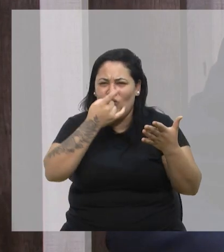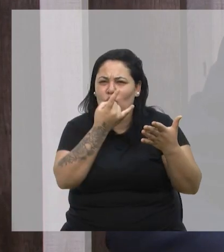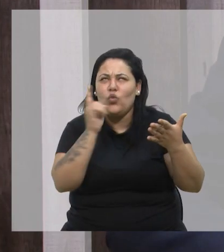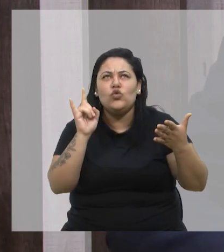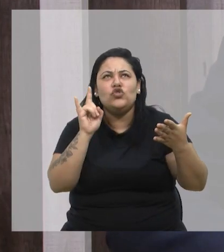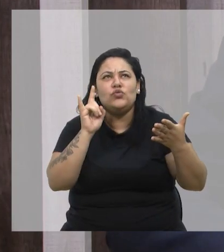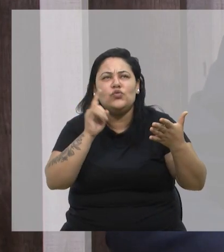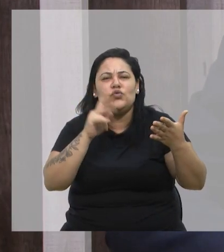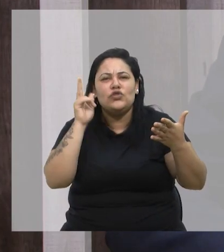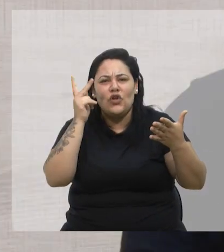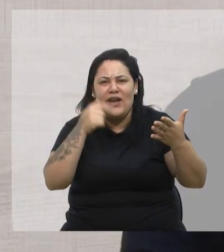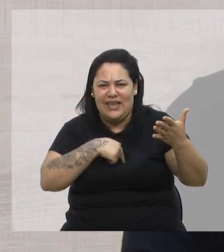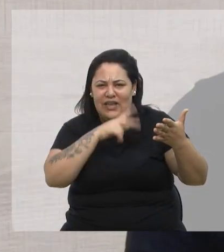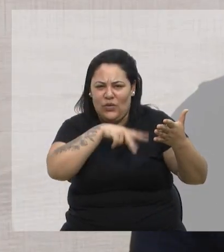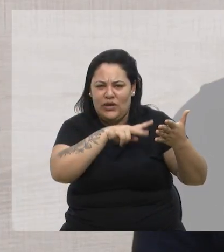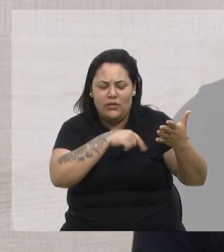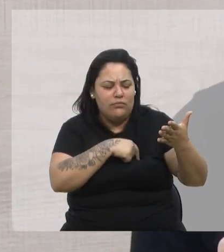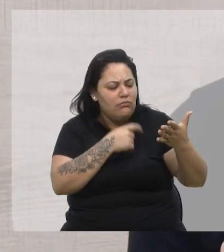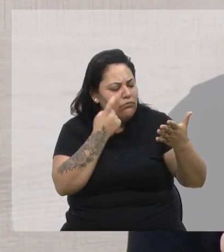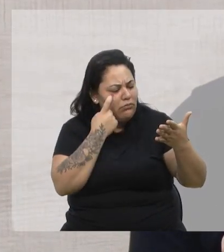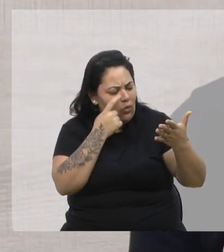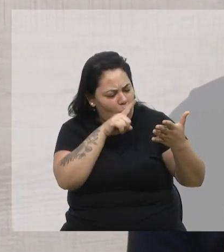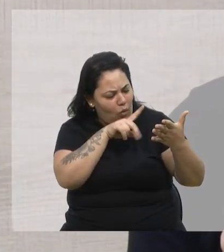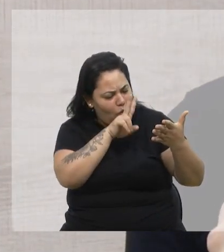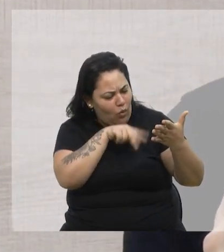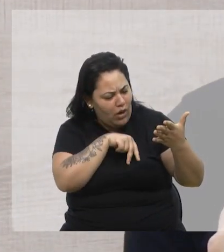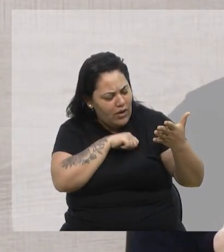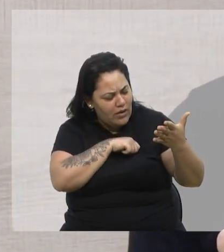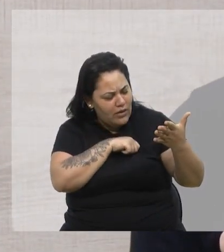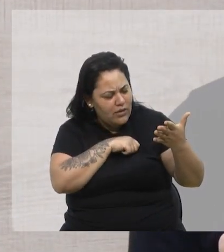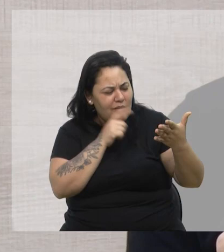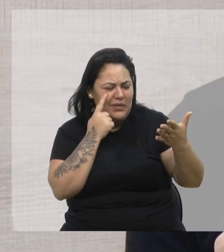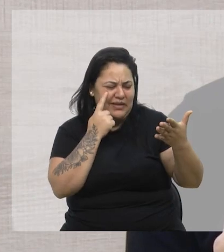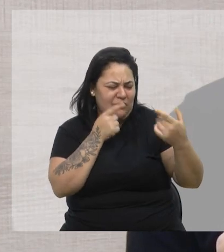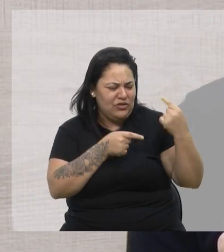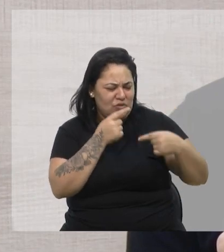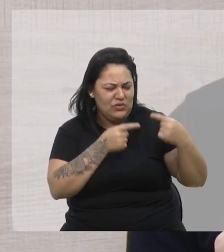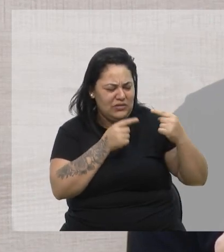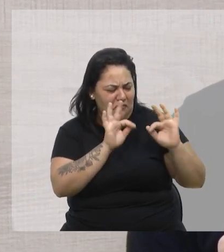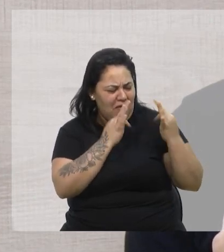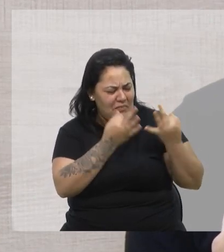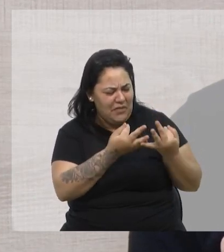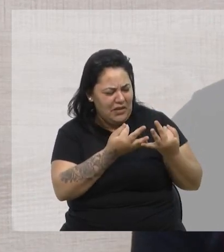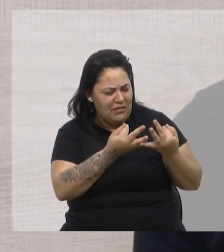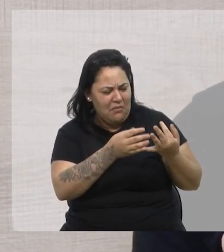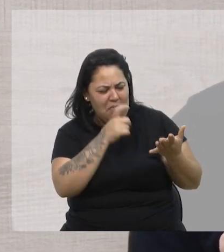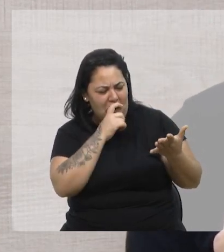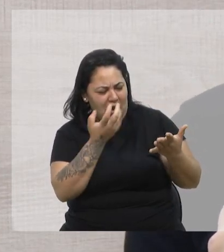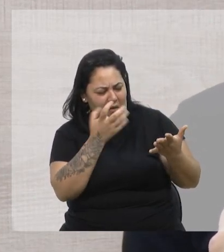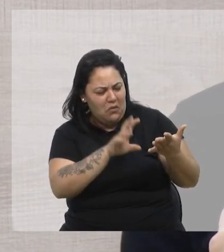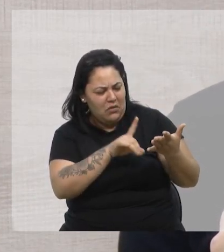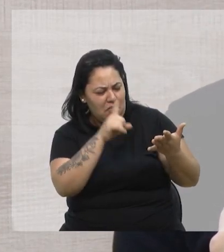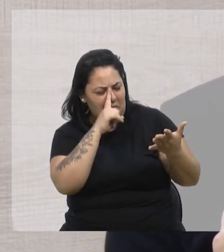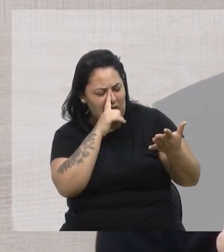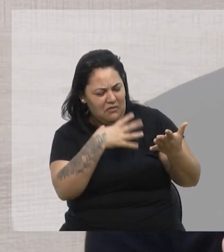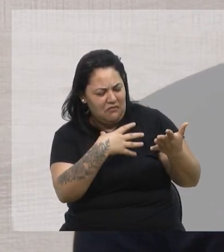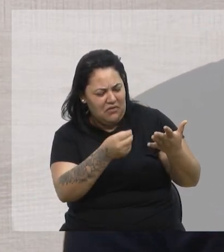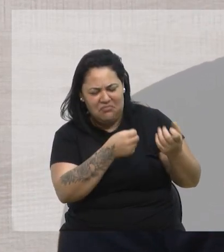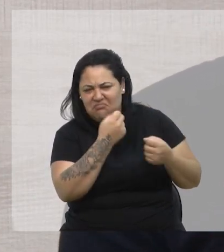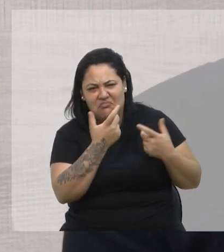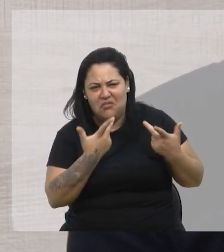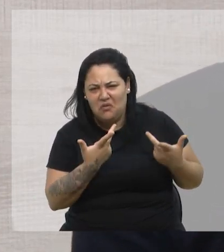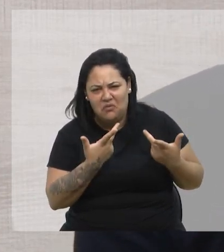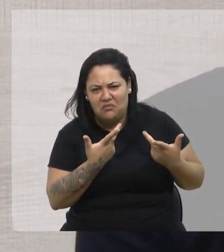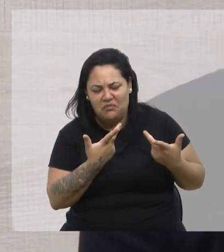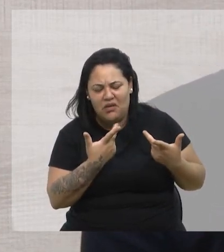ler, foi um dos últimos contos do Machado que eu li, porque eu olhei o título e disse, mas isso aqui deve ser uma discussão de uma família por